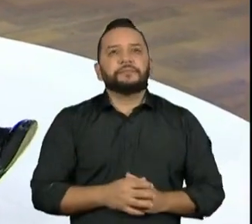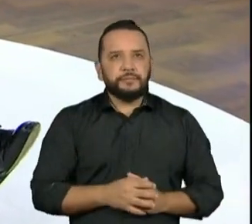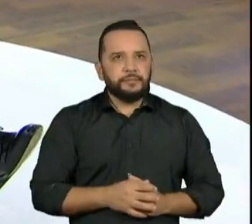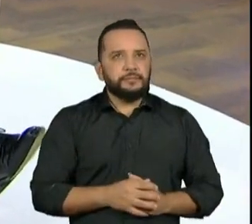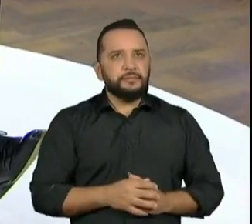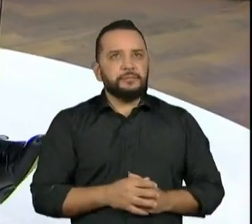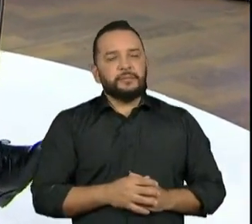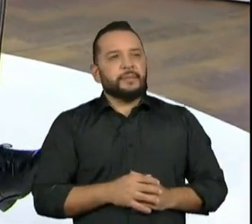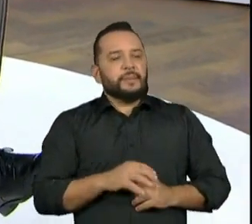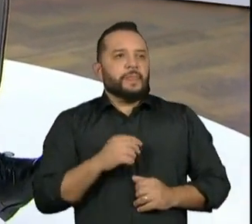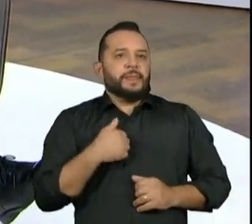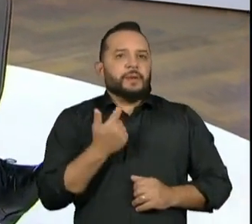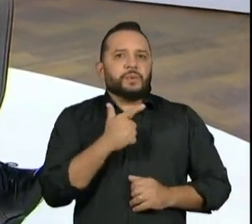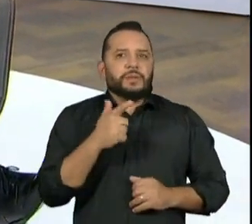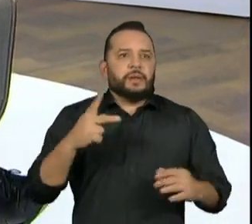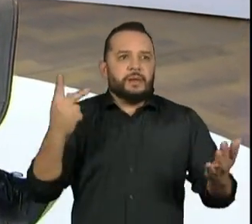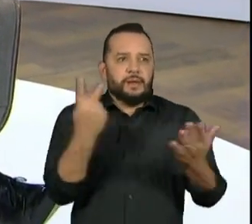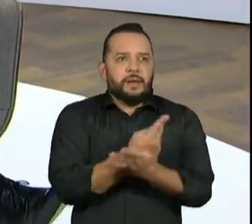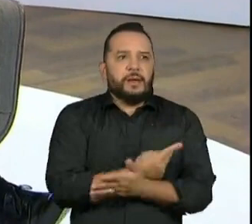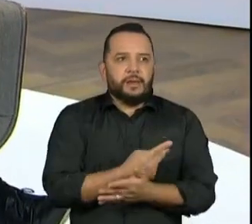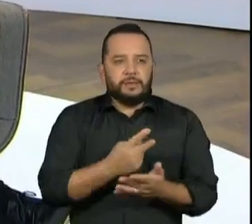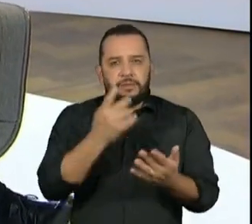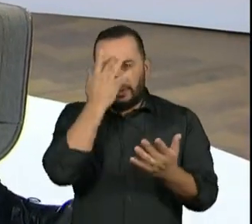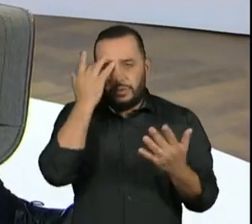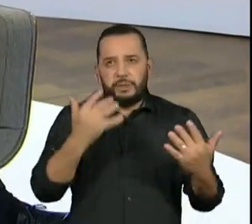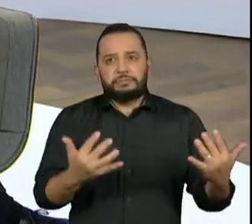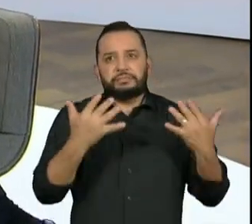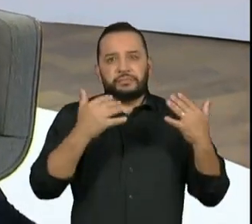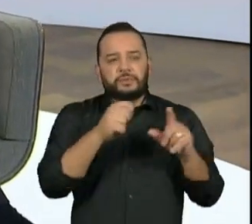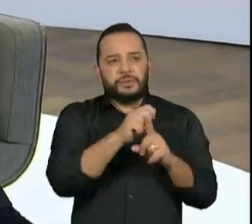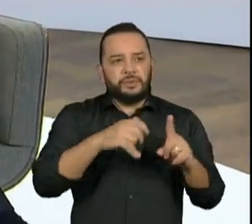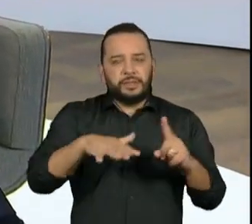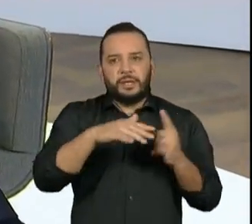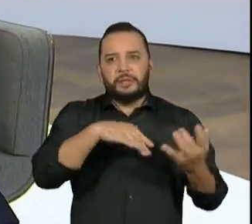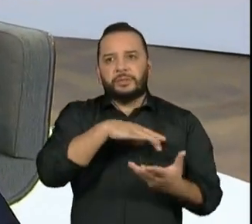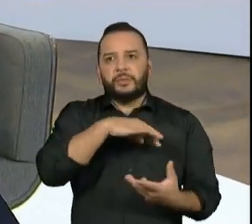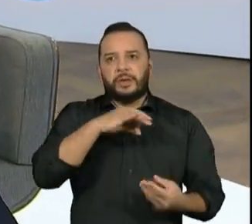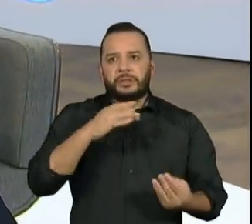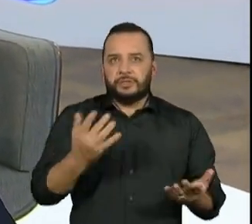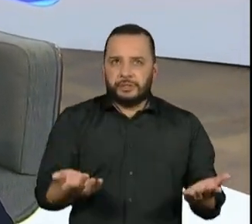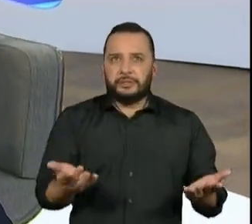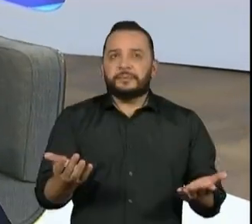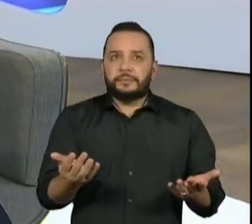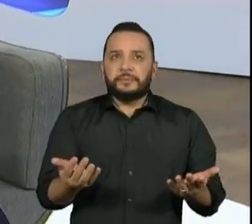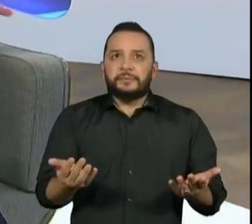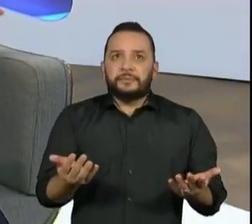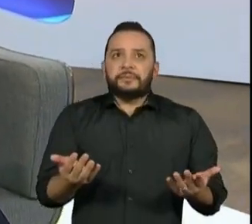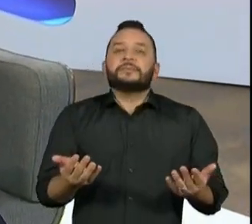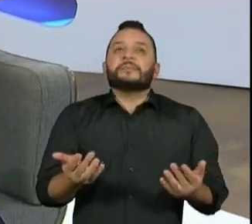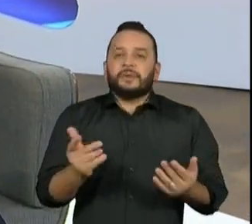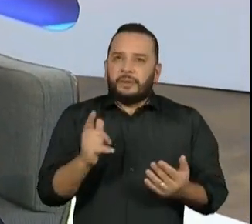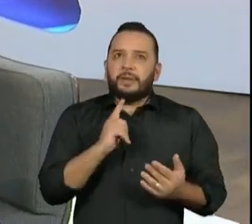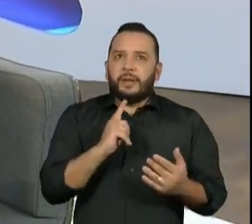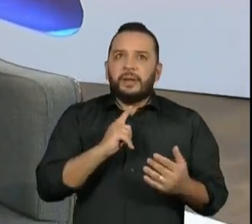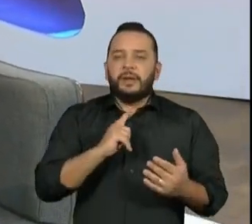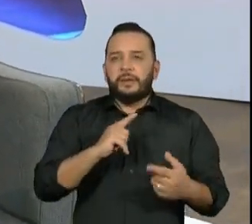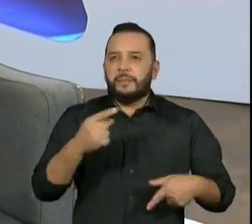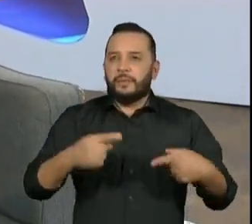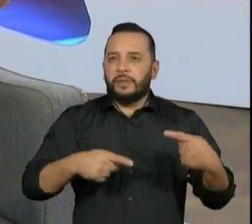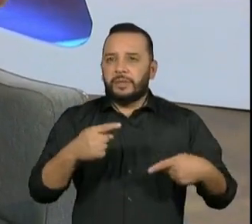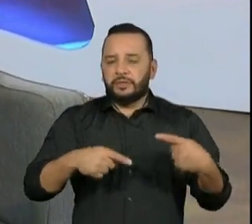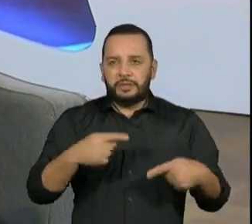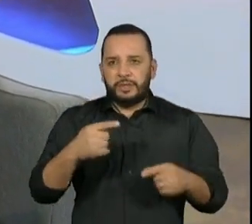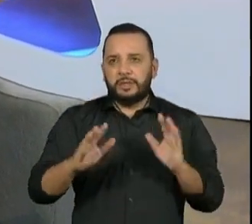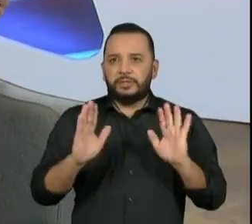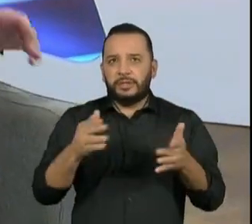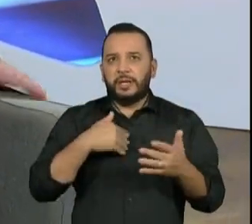não há nada de errado com o populismo numa sociedade democrática. Uhum. Toda a política democrática tem uma dose de populismo. Eu não